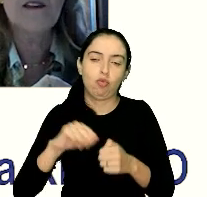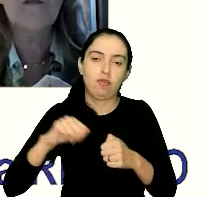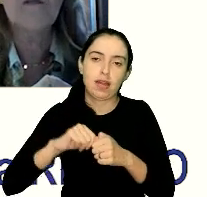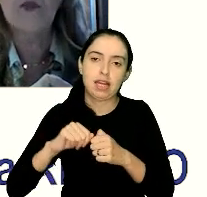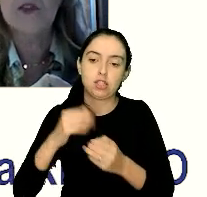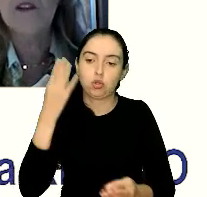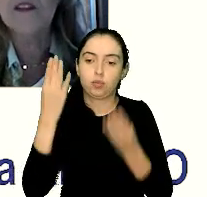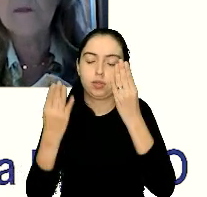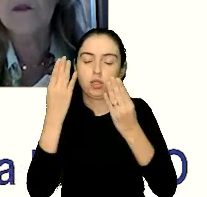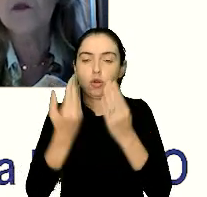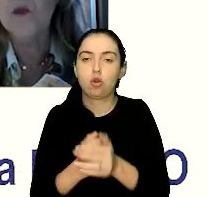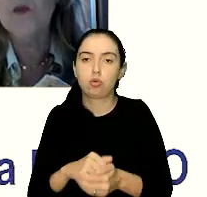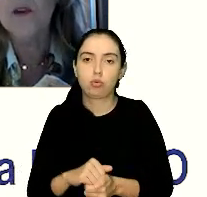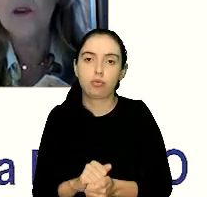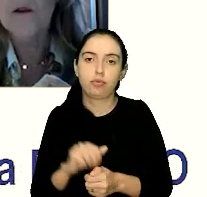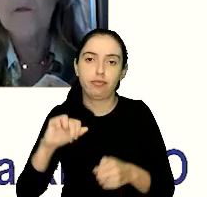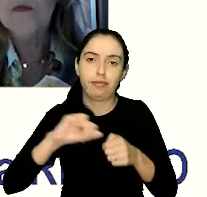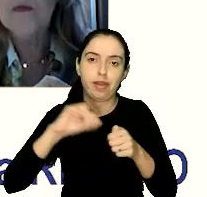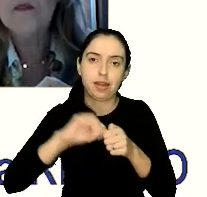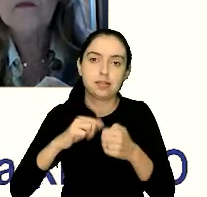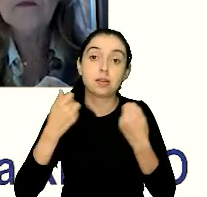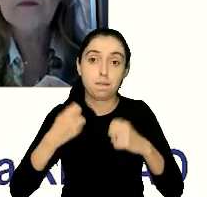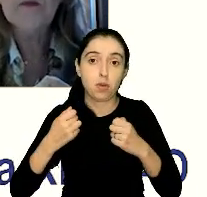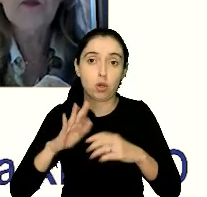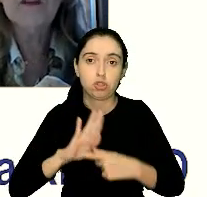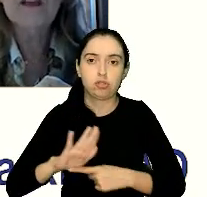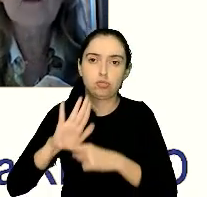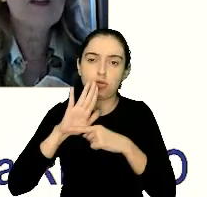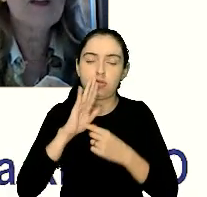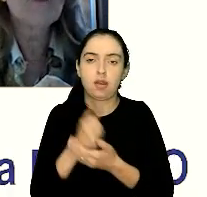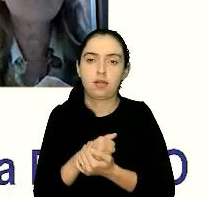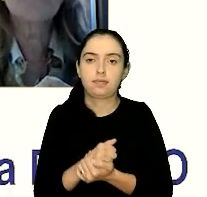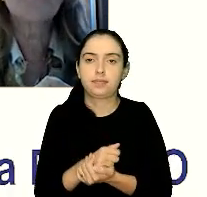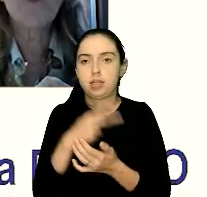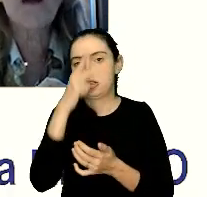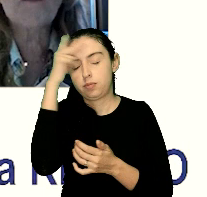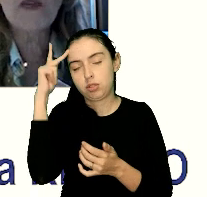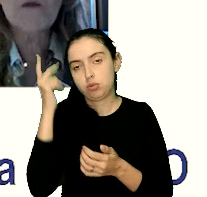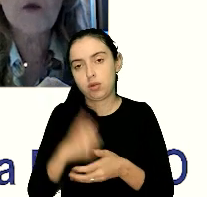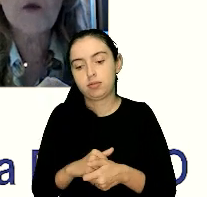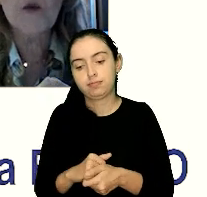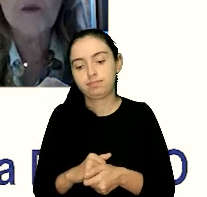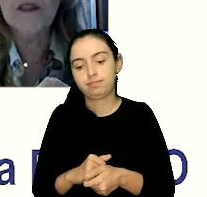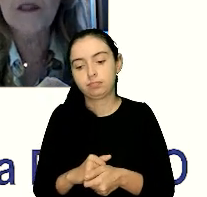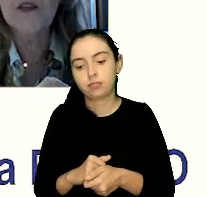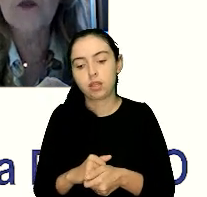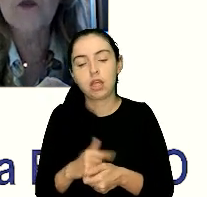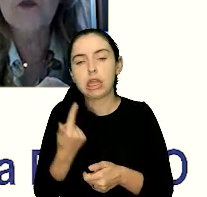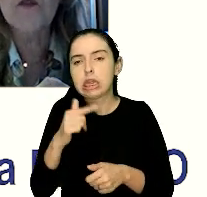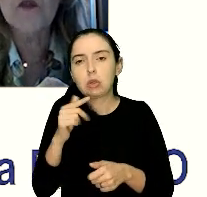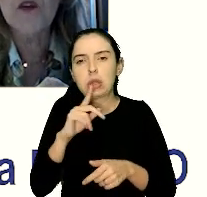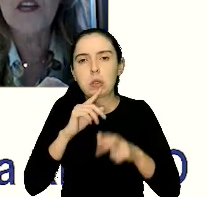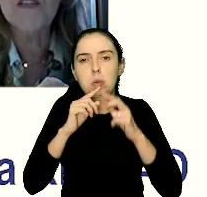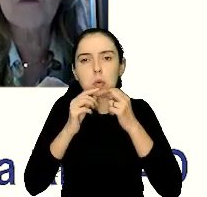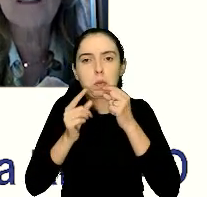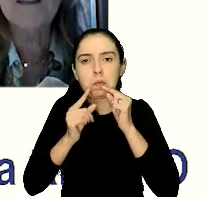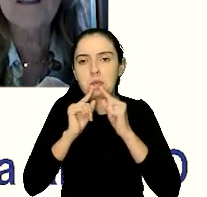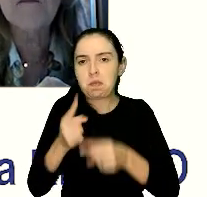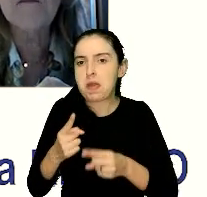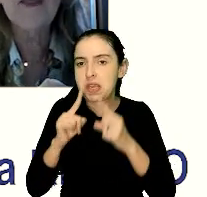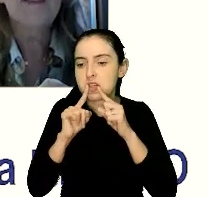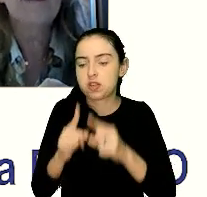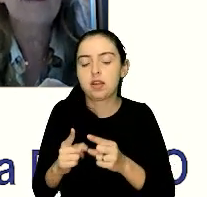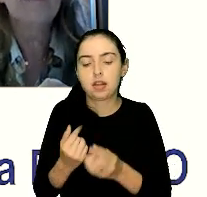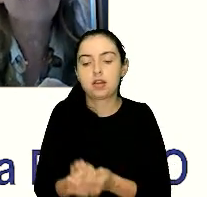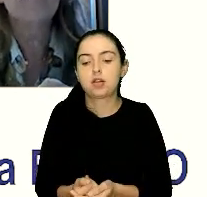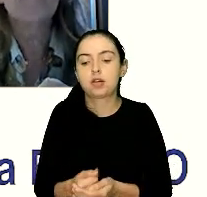um psiquiatra pode fazer pelo outro, né? Não existe julgamento naquilo que os profissionais